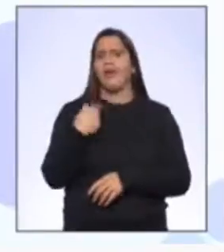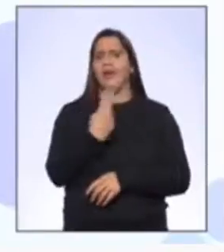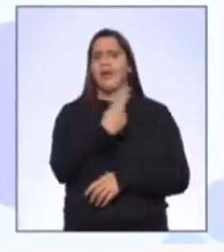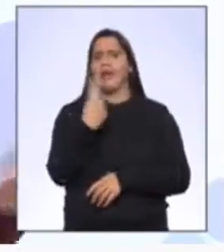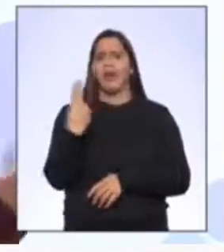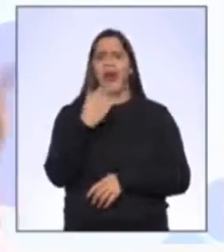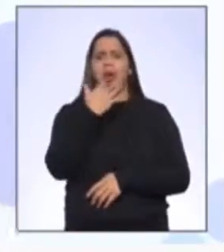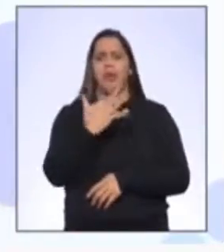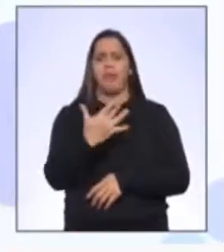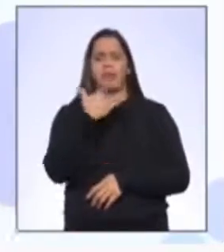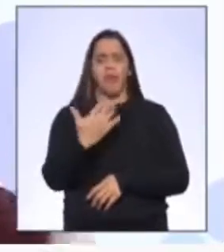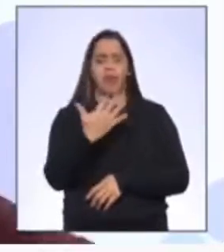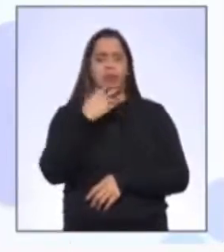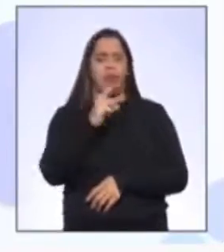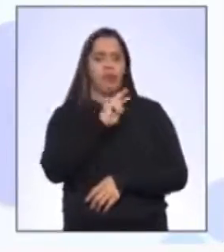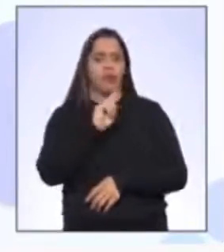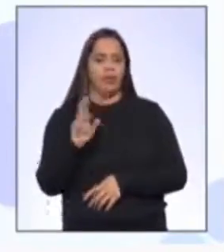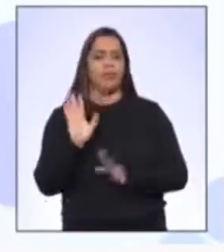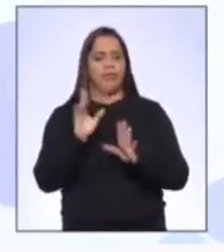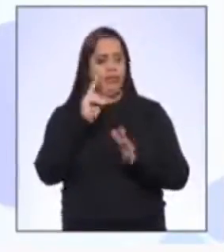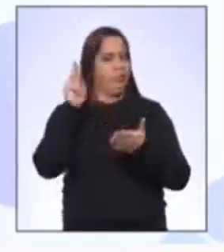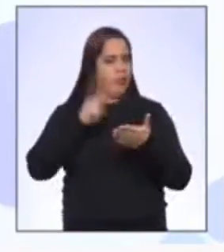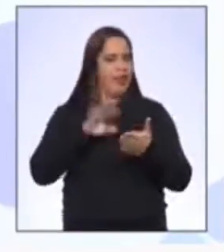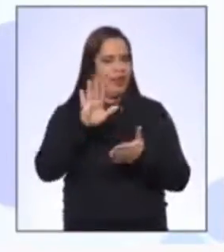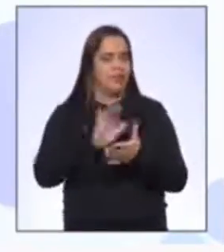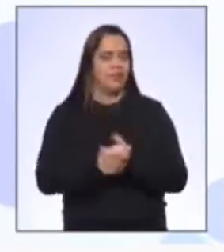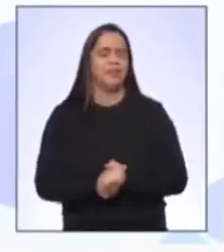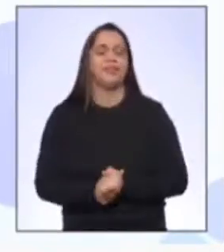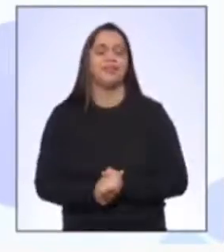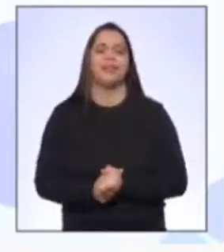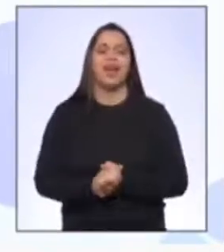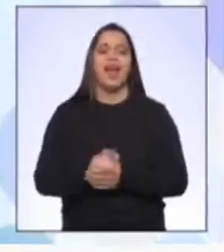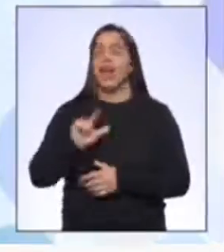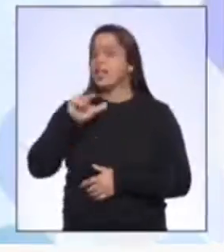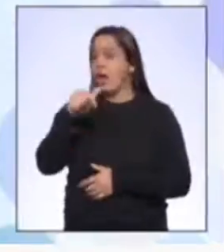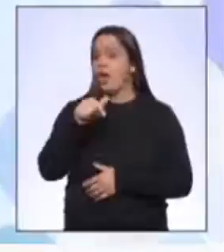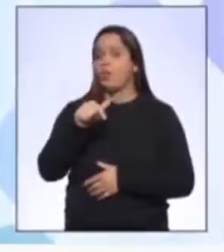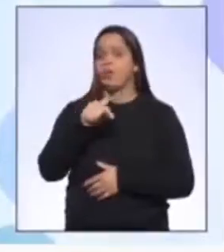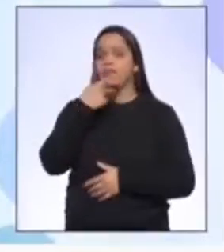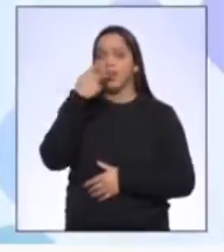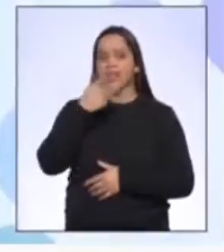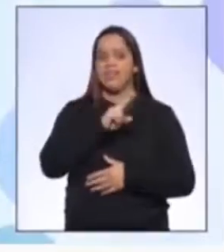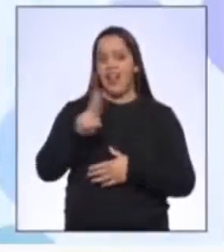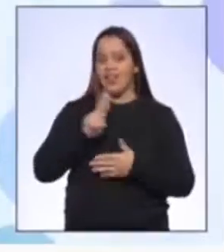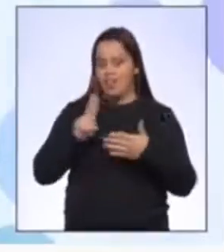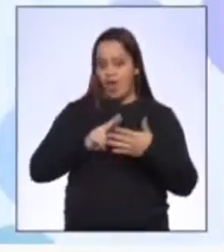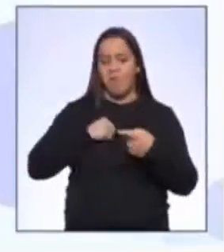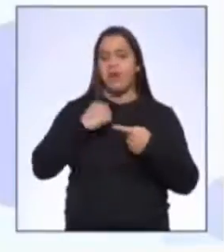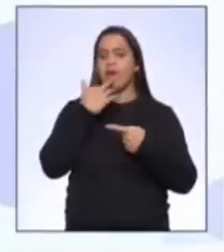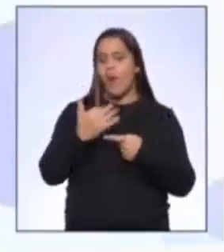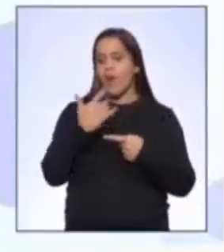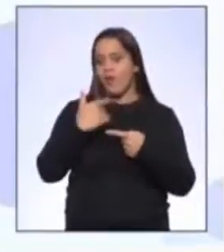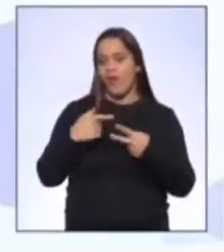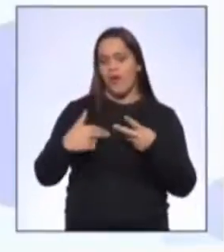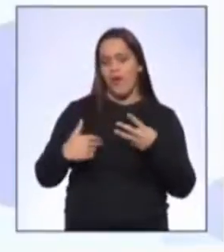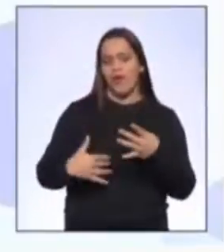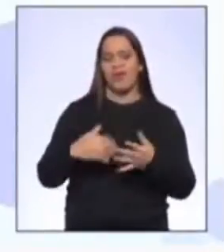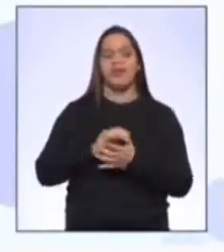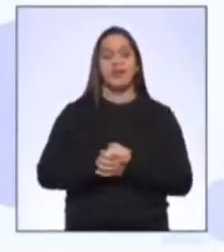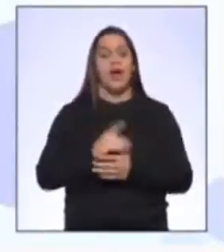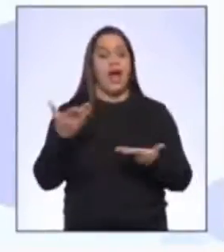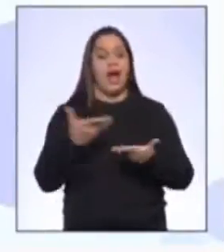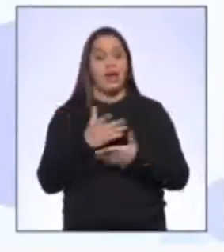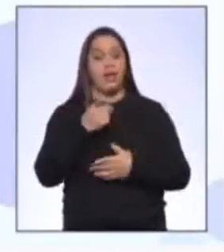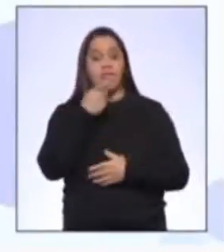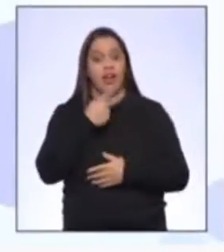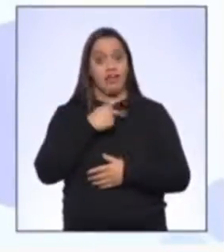qual o meu nome nós vamos ler isso também vamos lá professor a próxima aula gente vai citar o nome corridas a gente vai falar agora